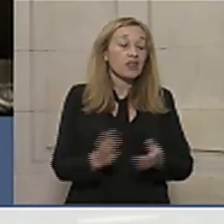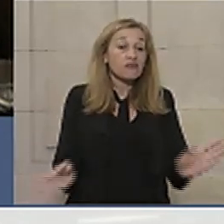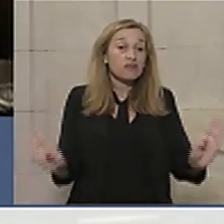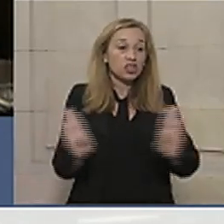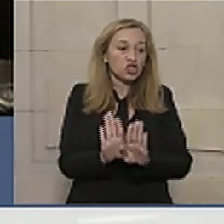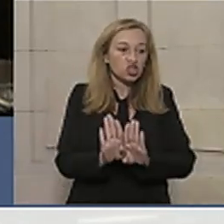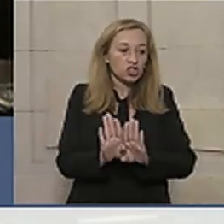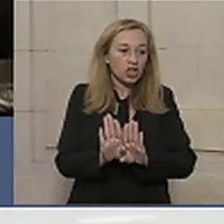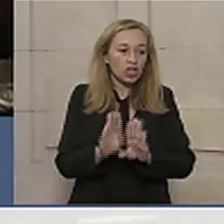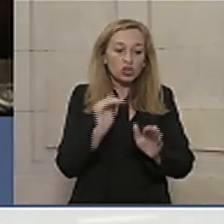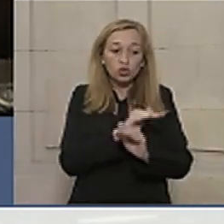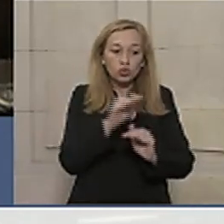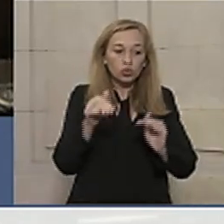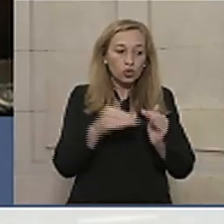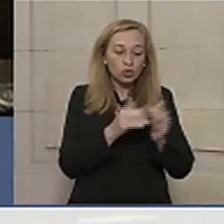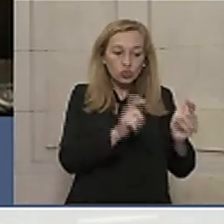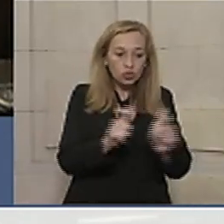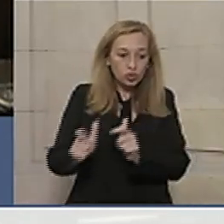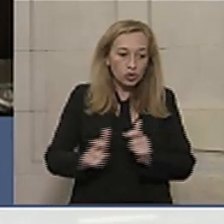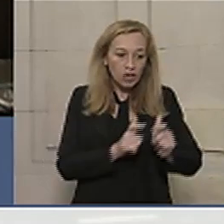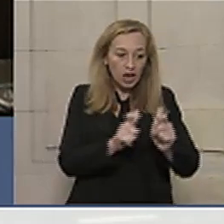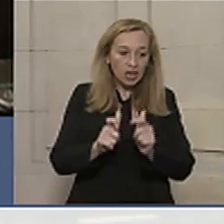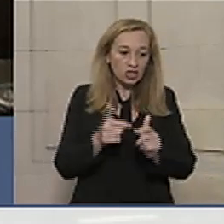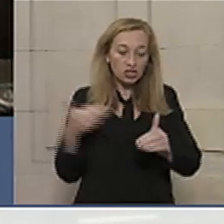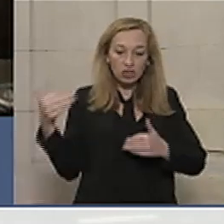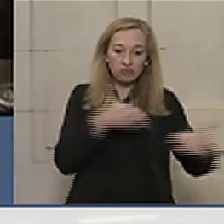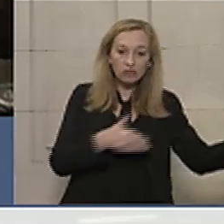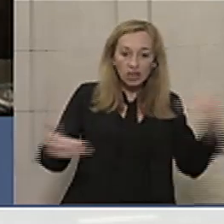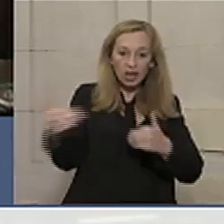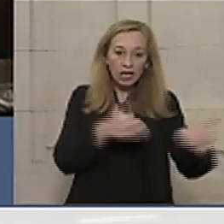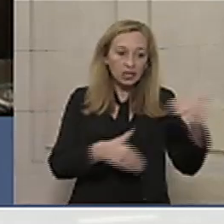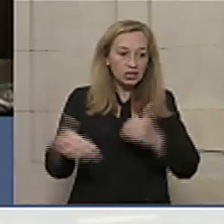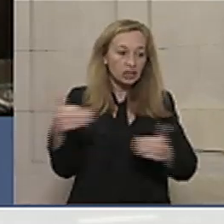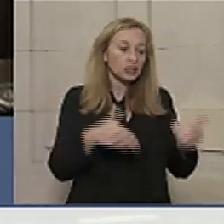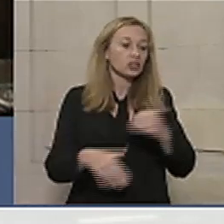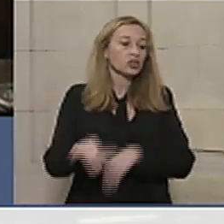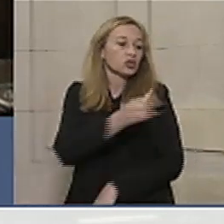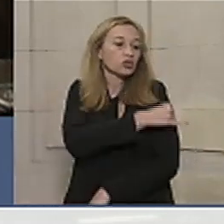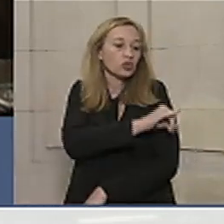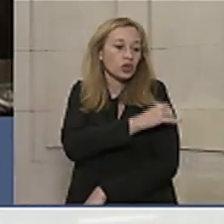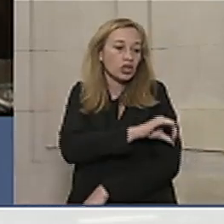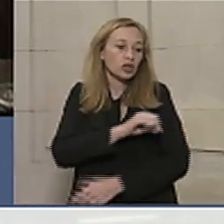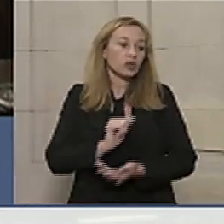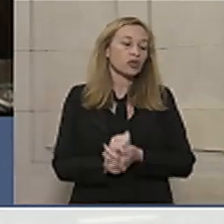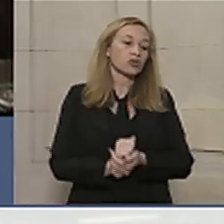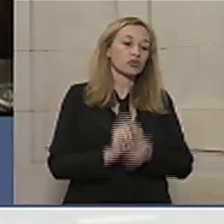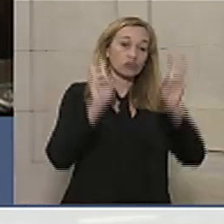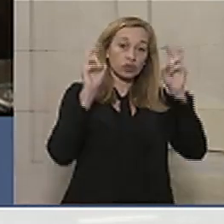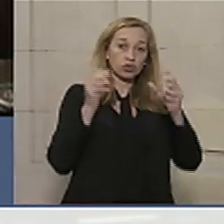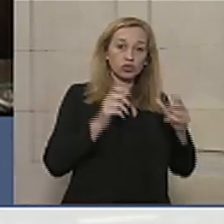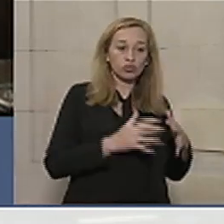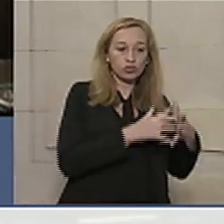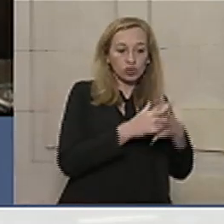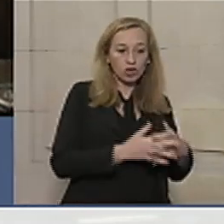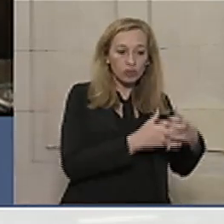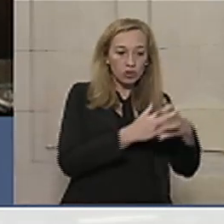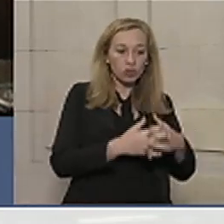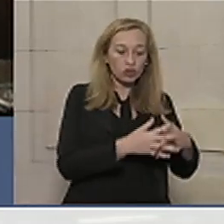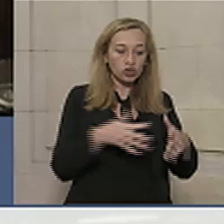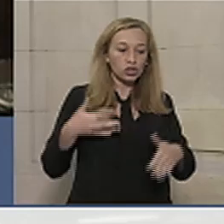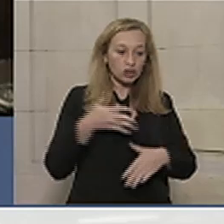literalmente todos os pontos de entrada do Rio em relação a informações sobre cargas. Então, tudo